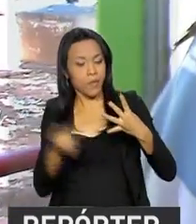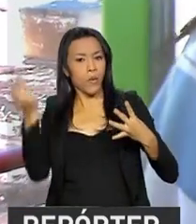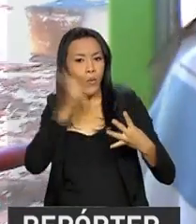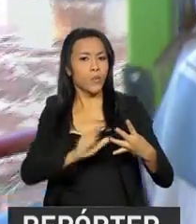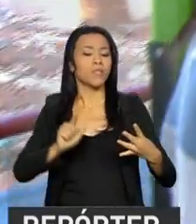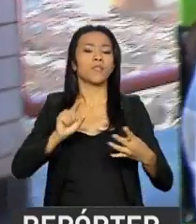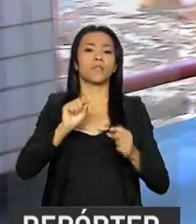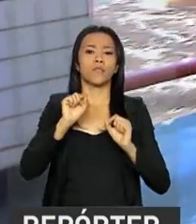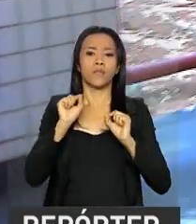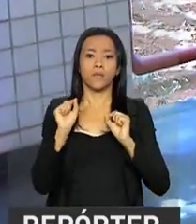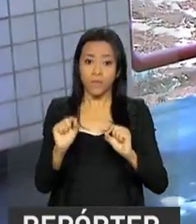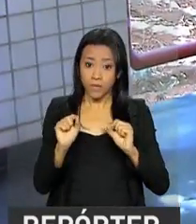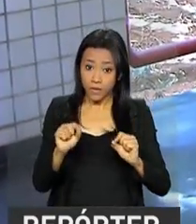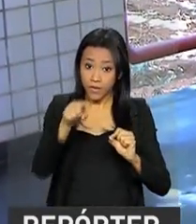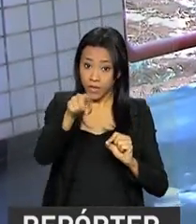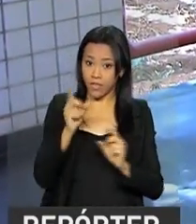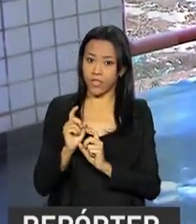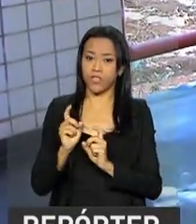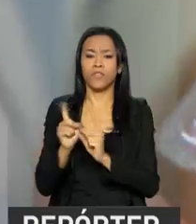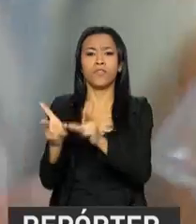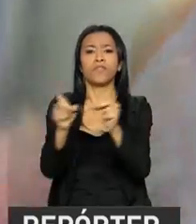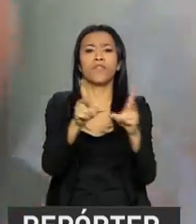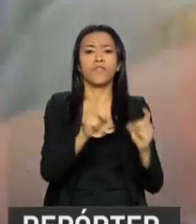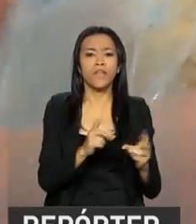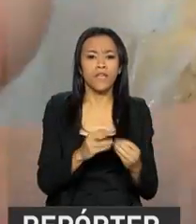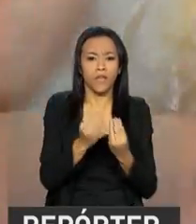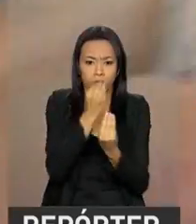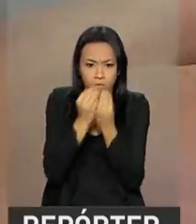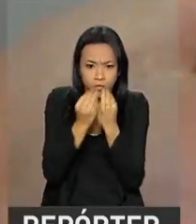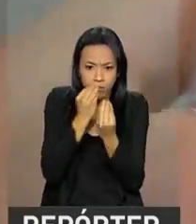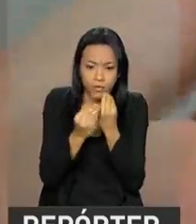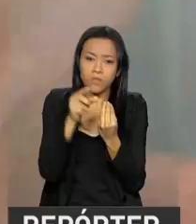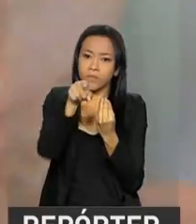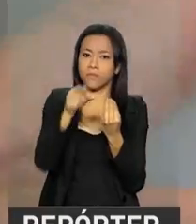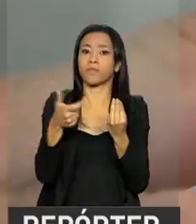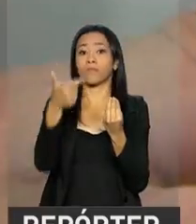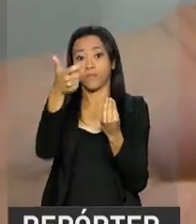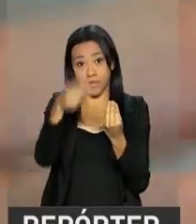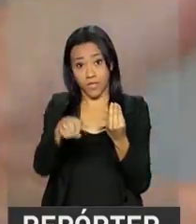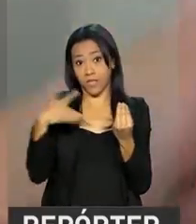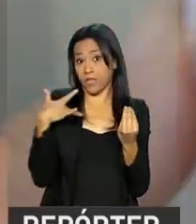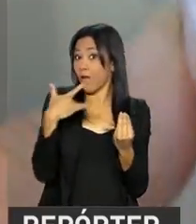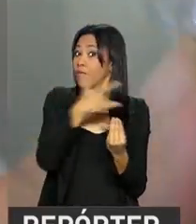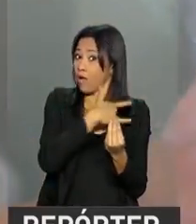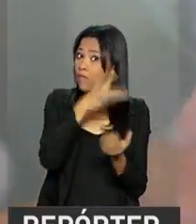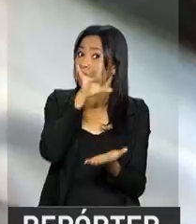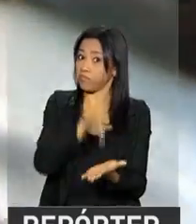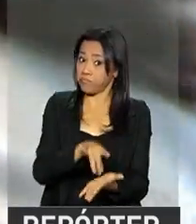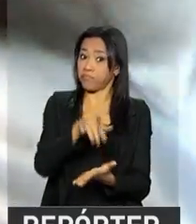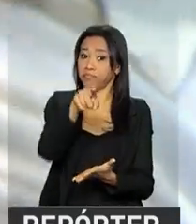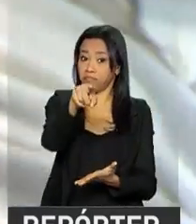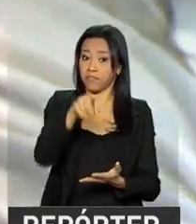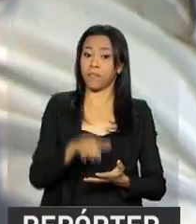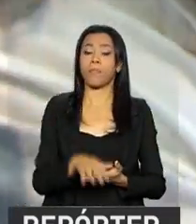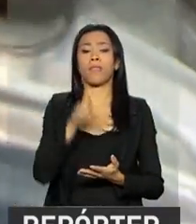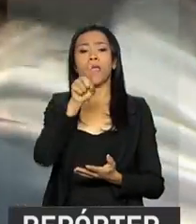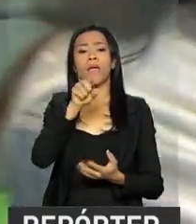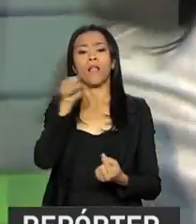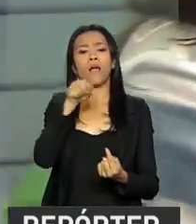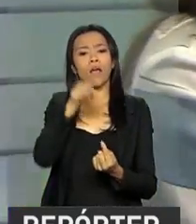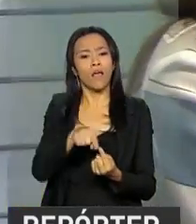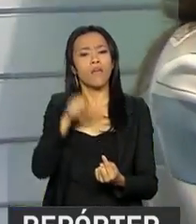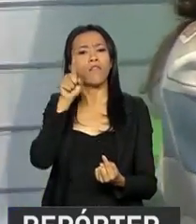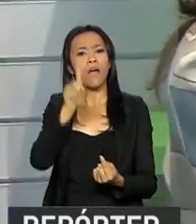um negócio tradicional de venda de salgados em uma fábrica de alimentação saudável de verdade o incentivo para